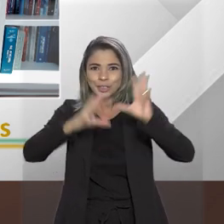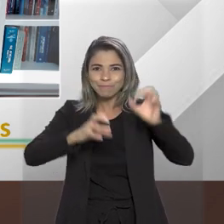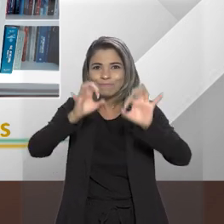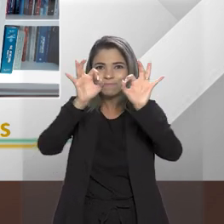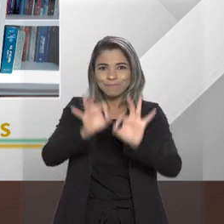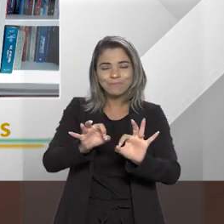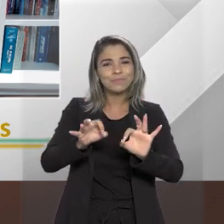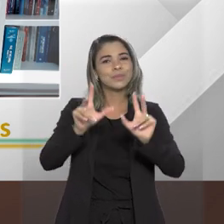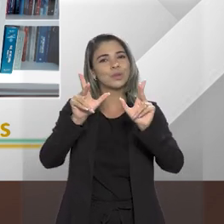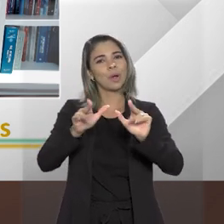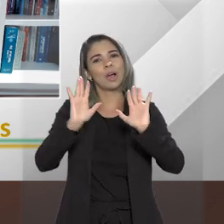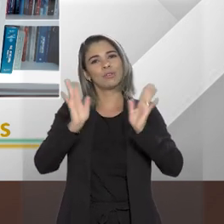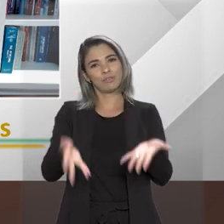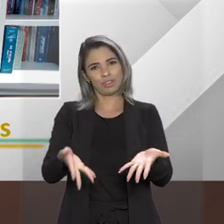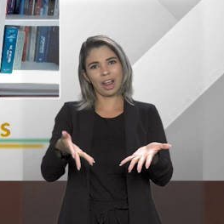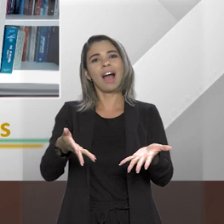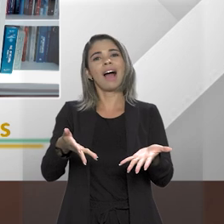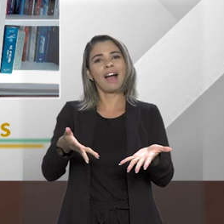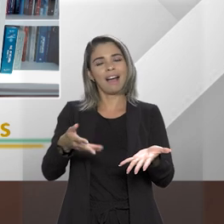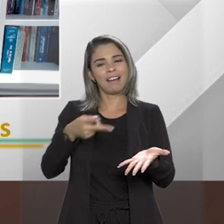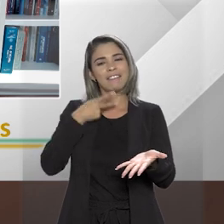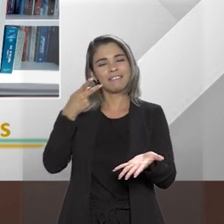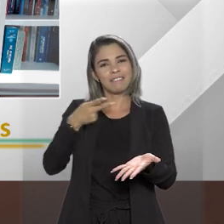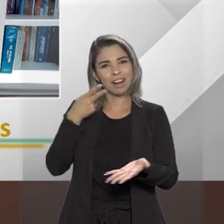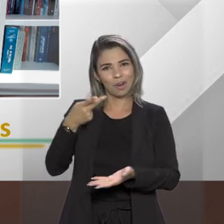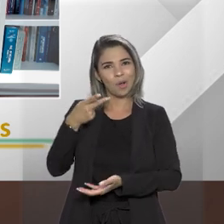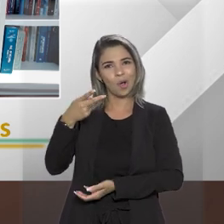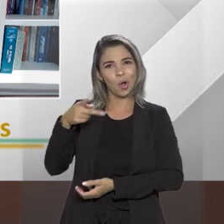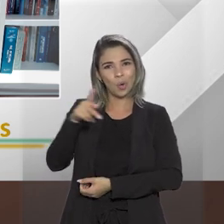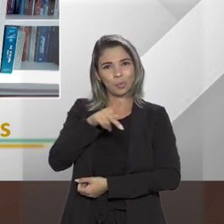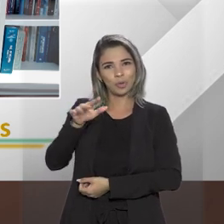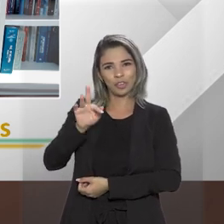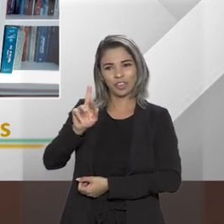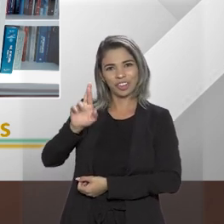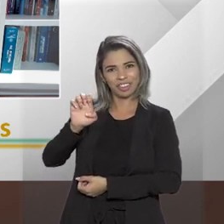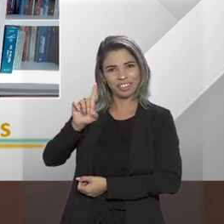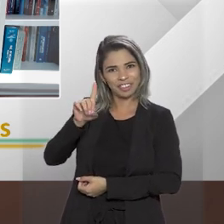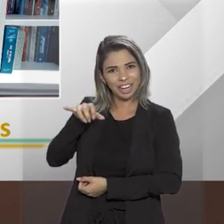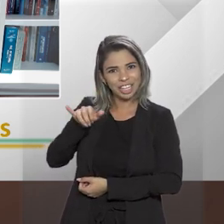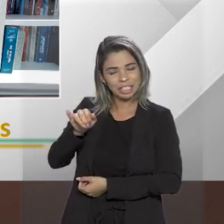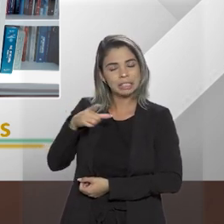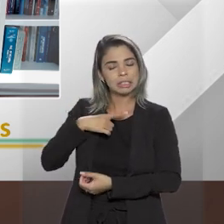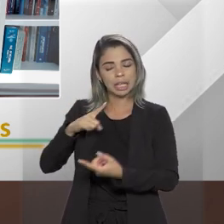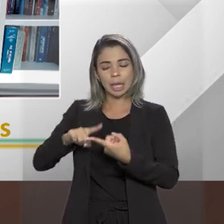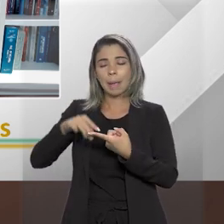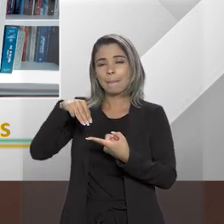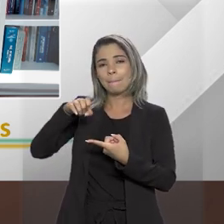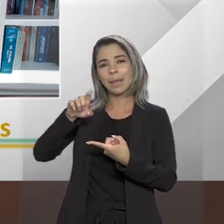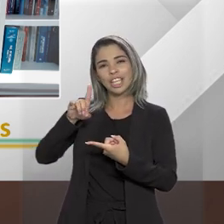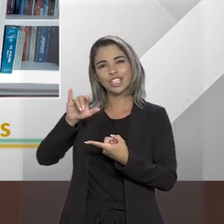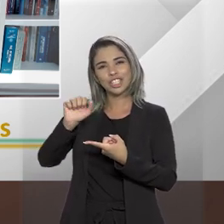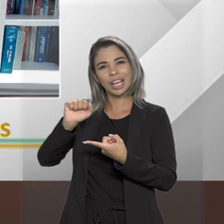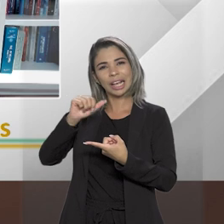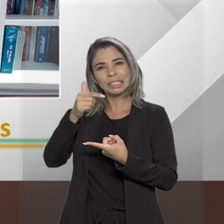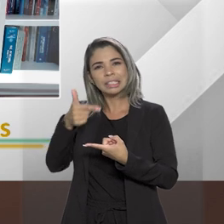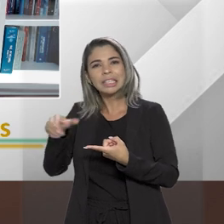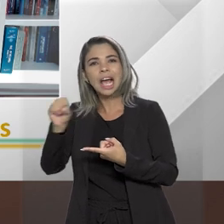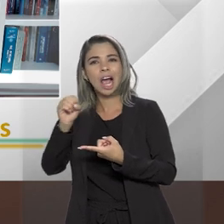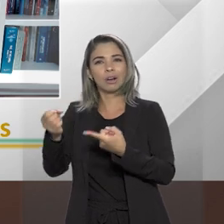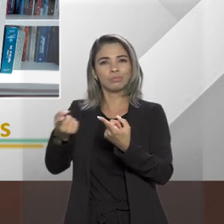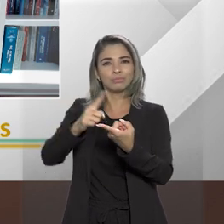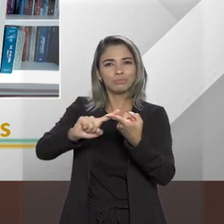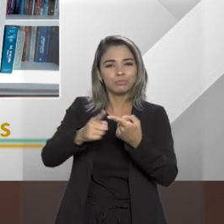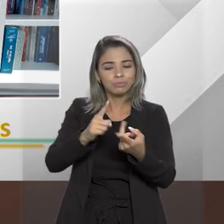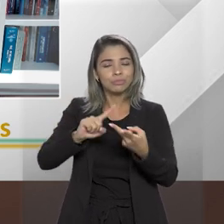como bem mencionou já aí, você, professor Fred, você já citou aí a mediação, a conciliação, enfim, o